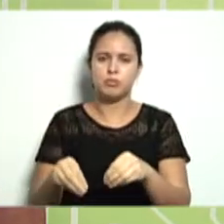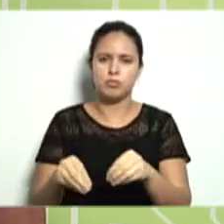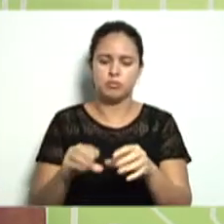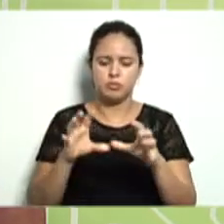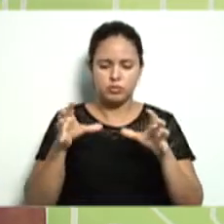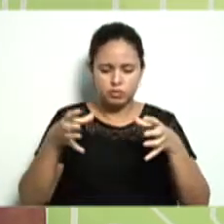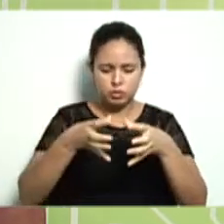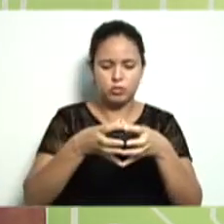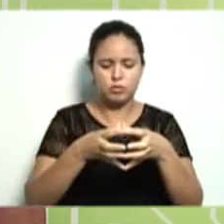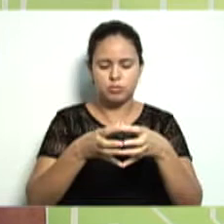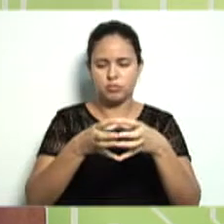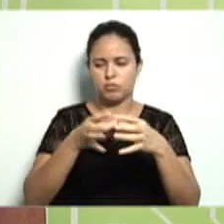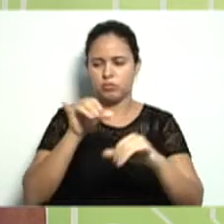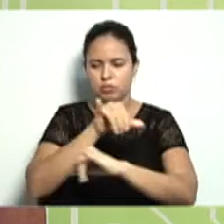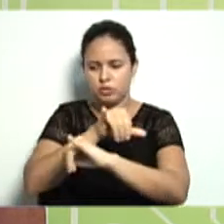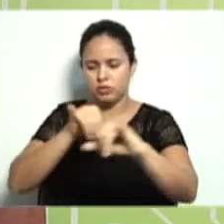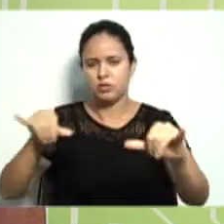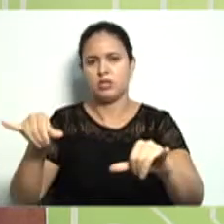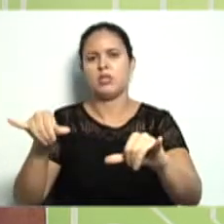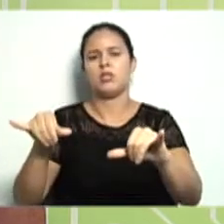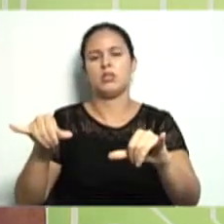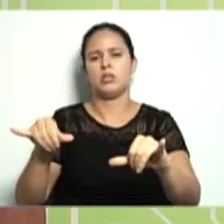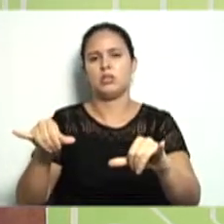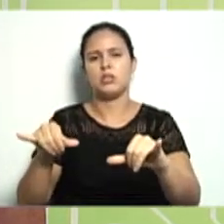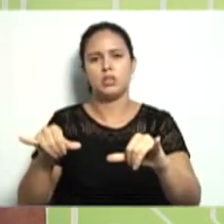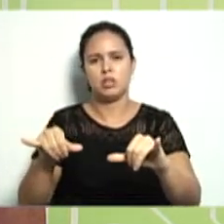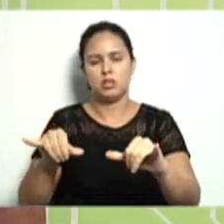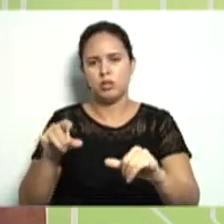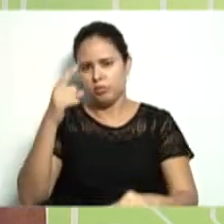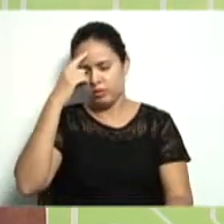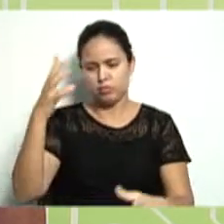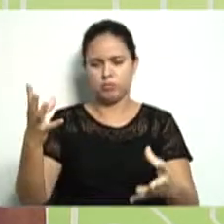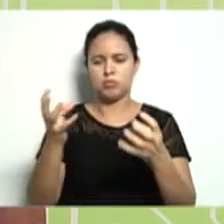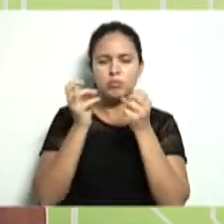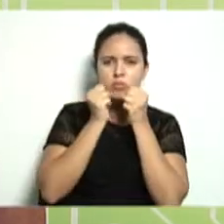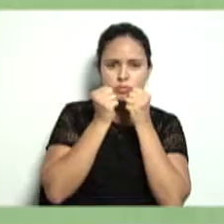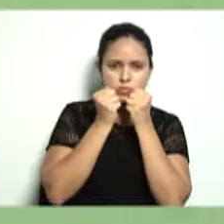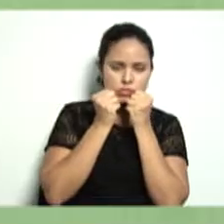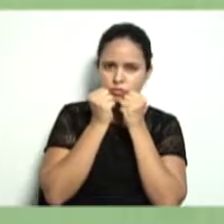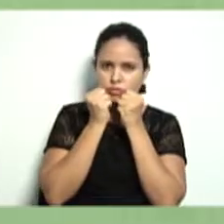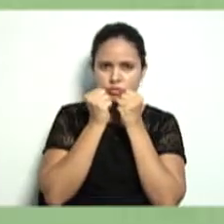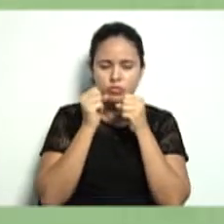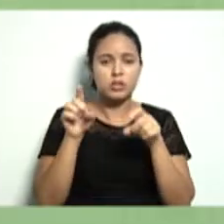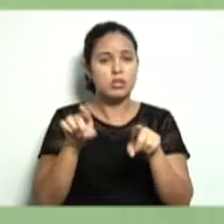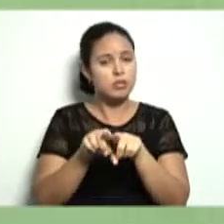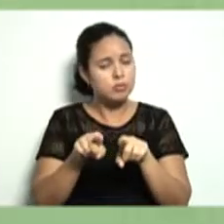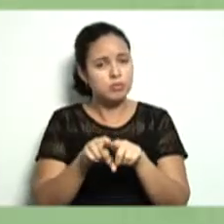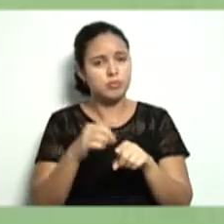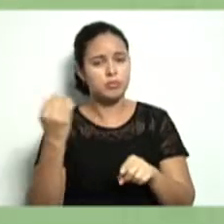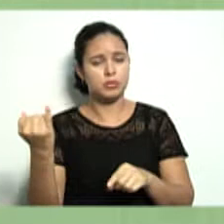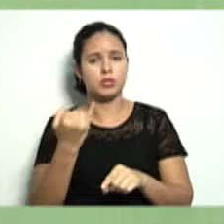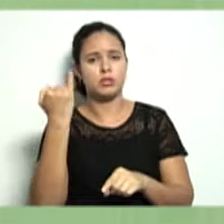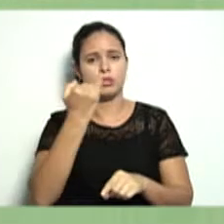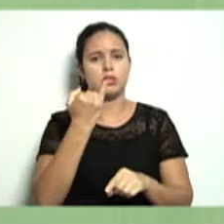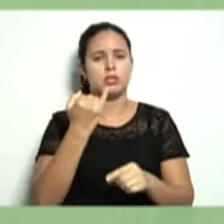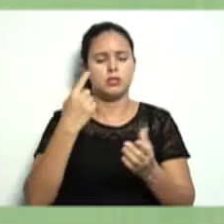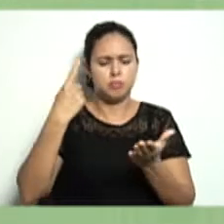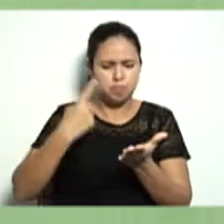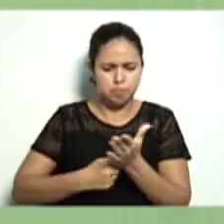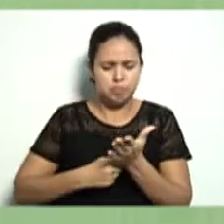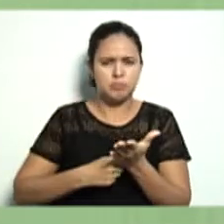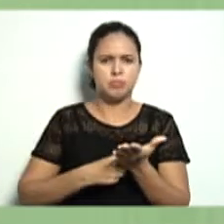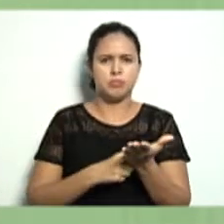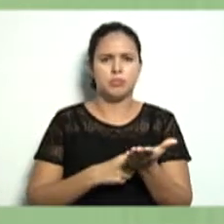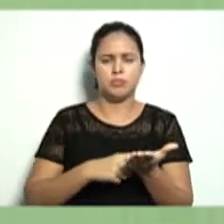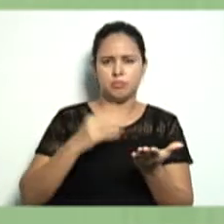equipe, andando junto, nós vamos caminhar junto para alcançar. É importante também o comprometimento de cada um com a